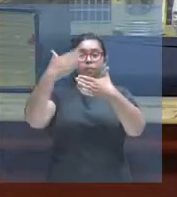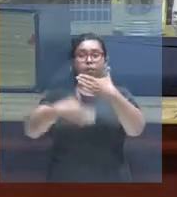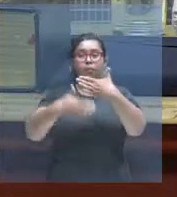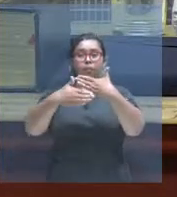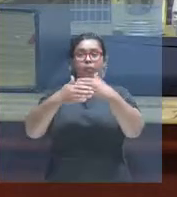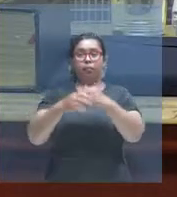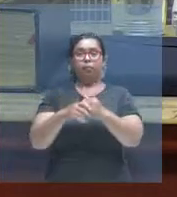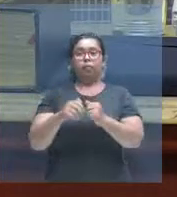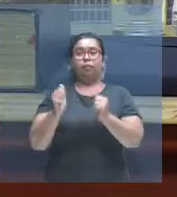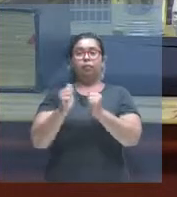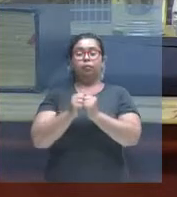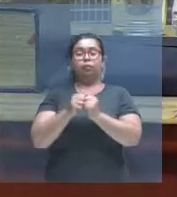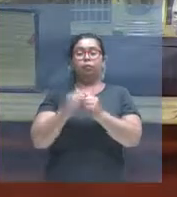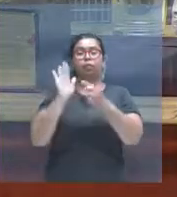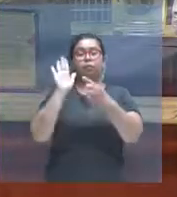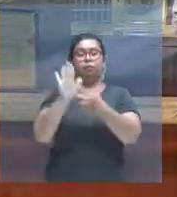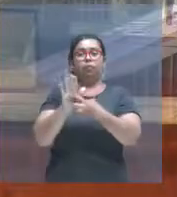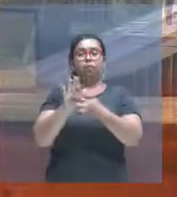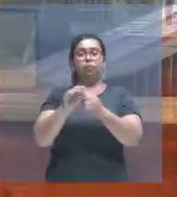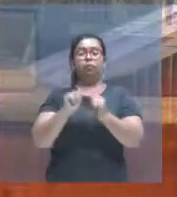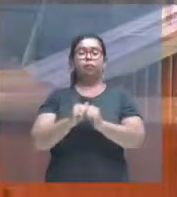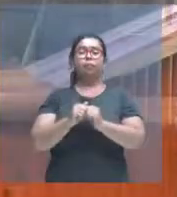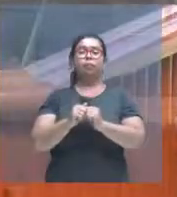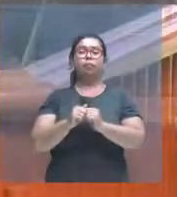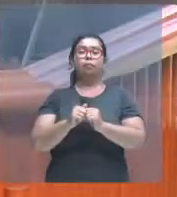relevantes motivos que norteiam a matéria,